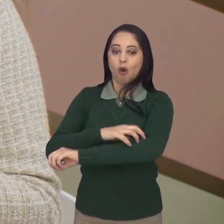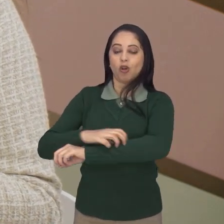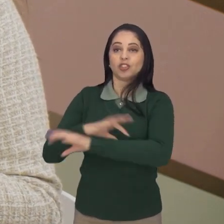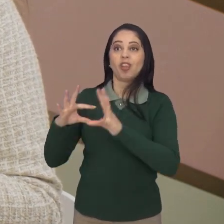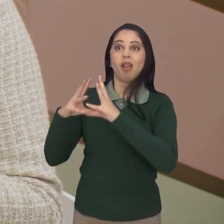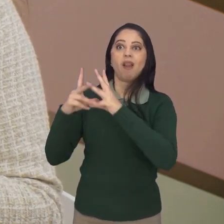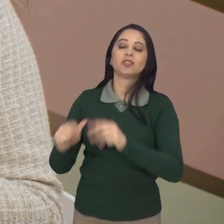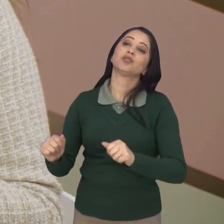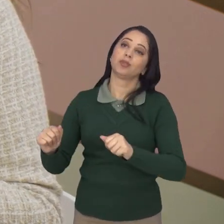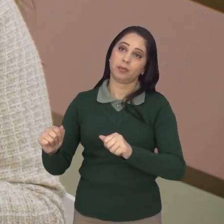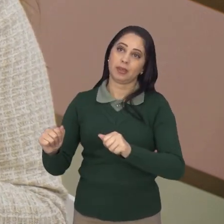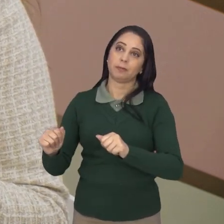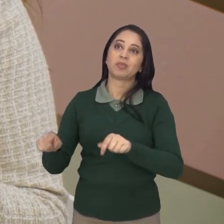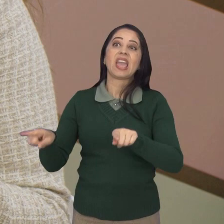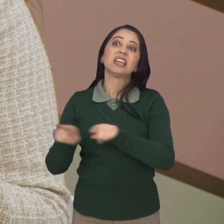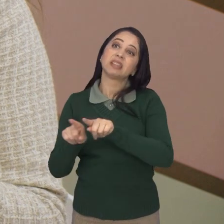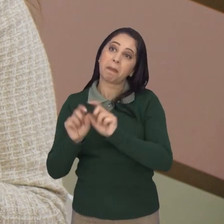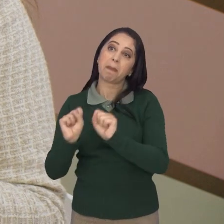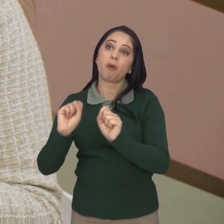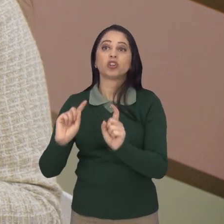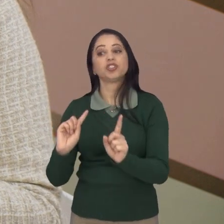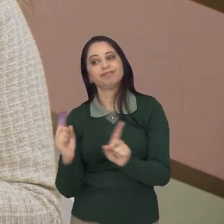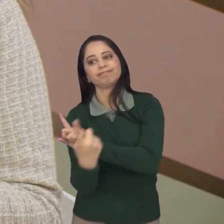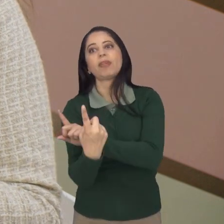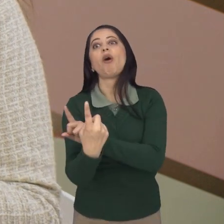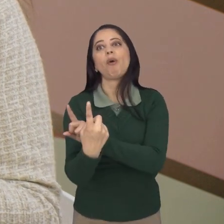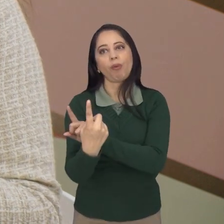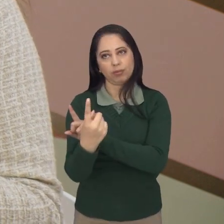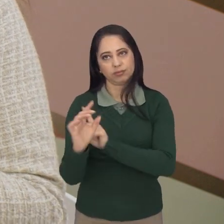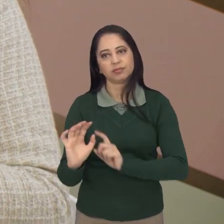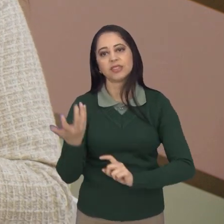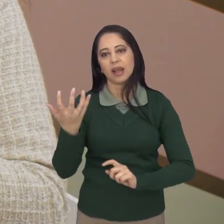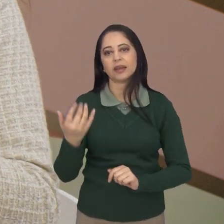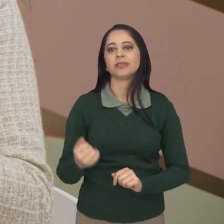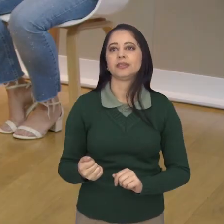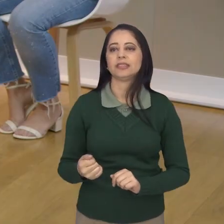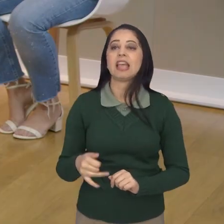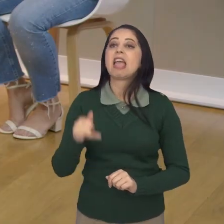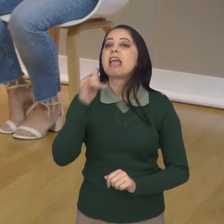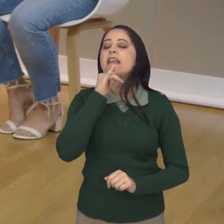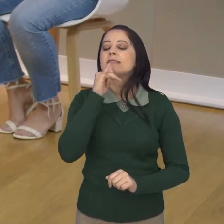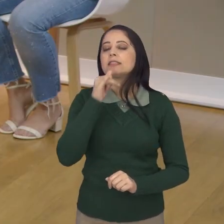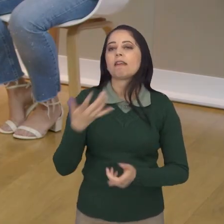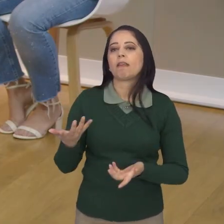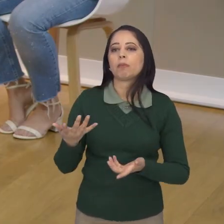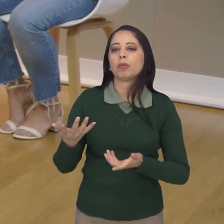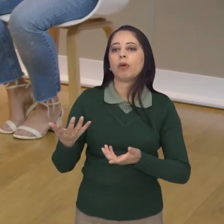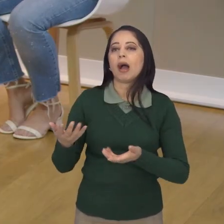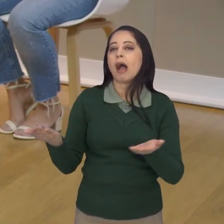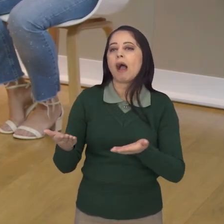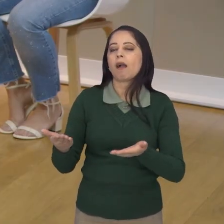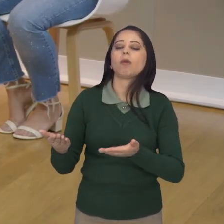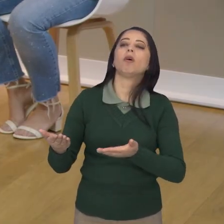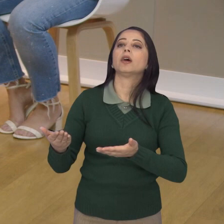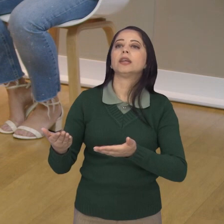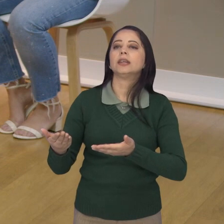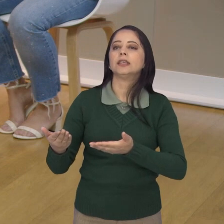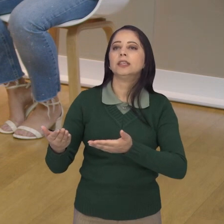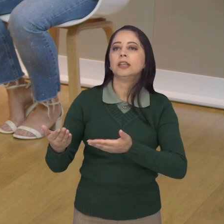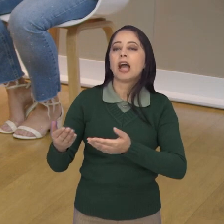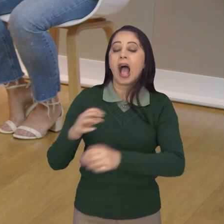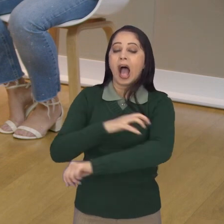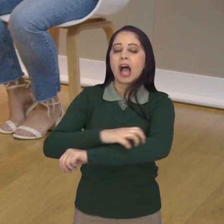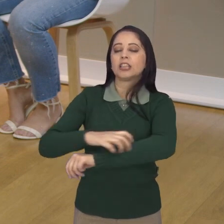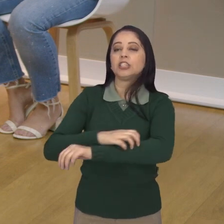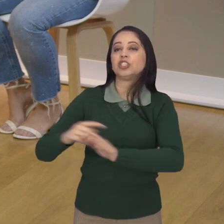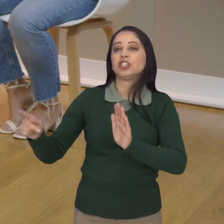surgir mais tardiamente e aí eles tendem a ser mais persistentes. Então, por exemplo, a história dos frutos do mar, que eles surgem numa época mais tardia da nossa